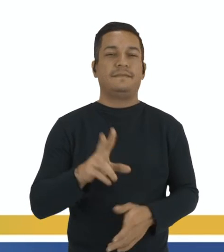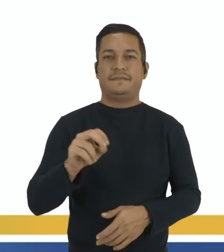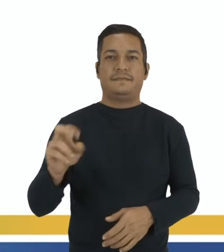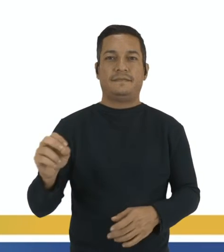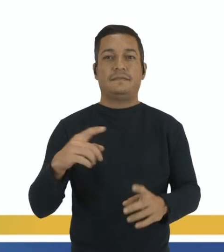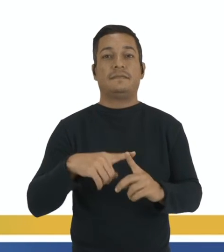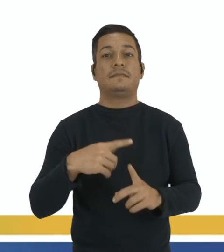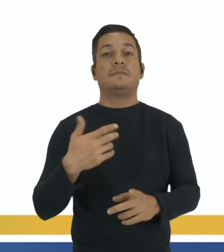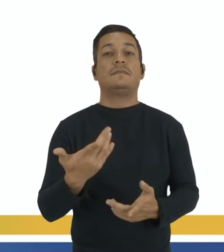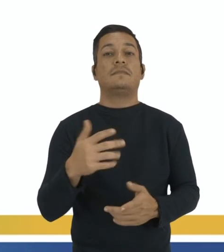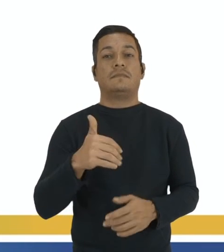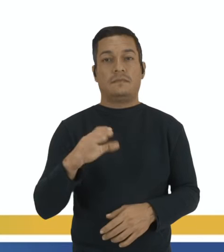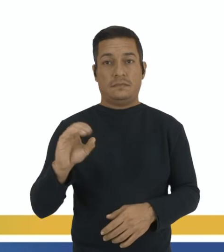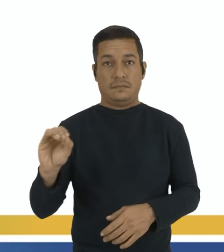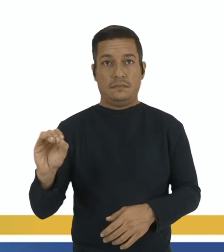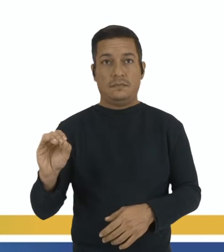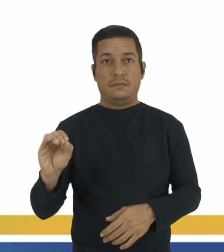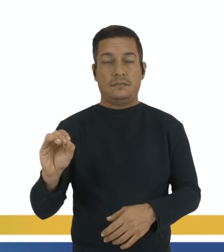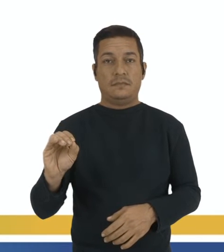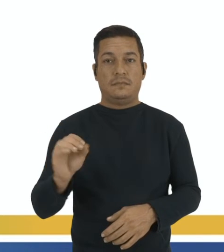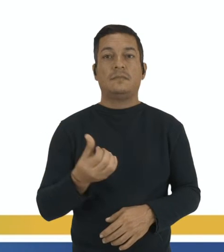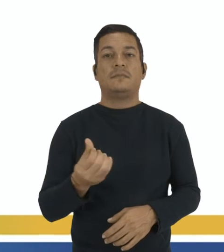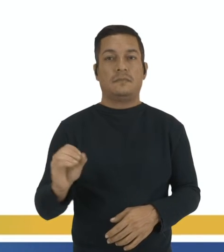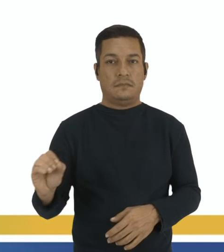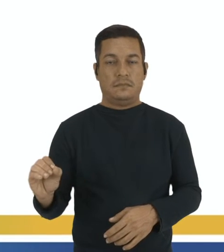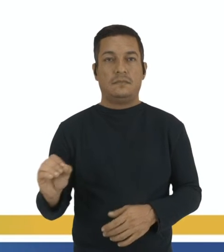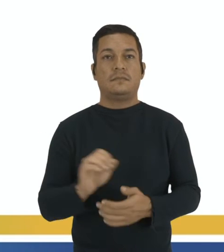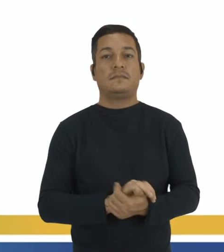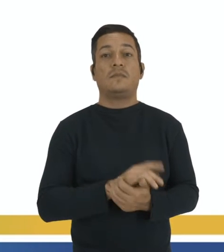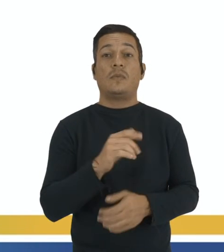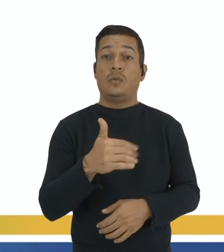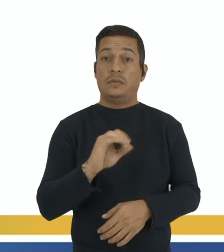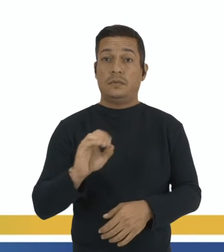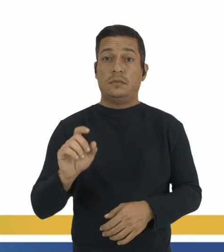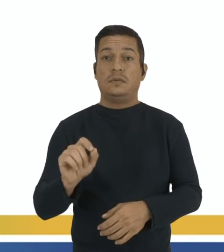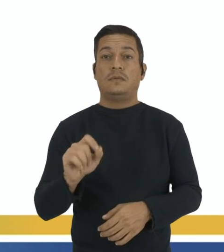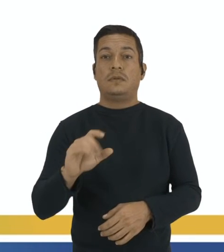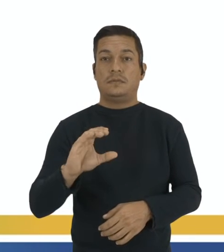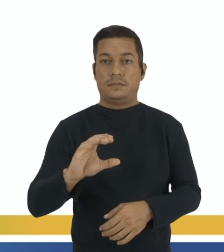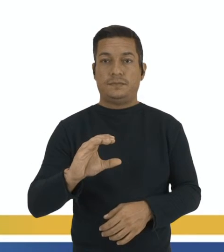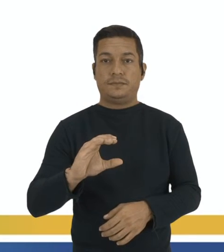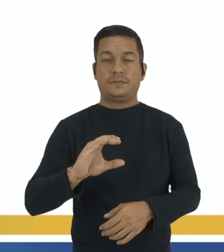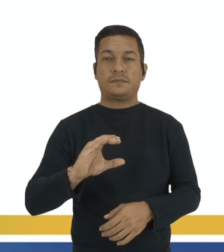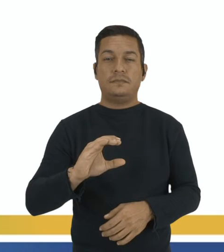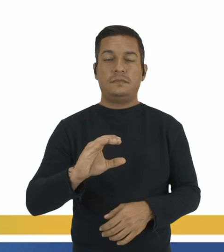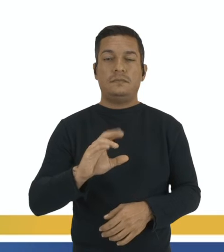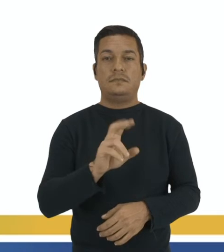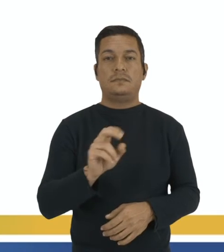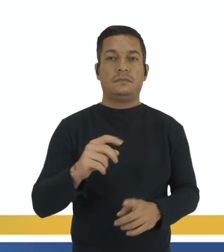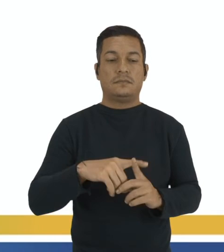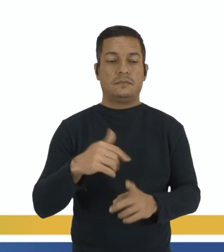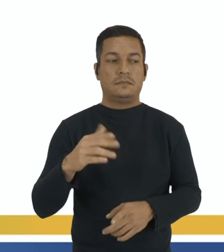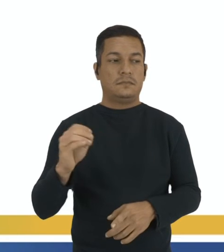500 mais quanto? Mais 100. 500 mais 100 dá 600. O 100, pessoal, é o quê? A letra C. Então, 500 mais